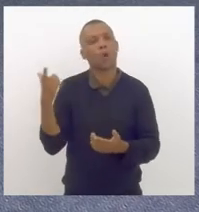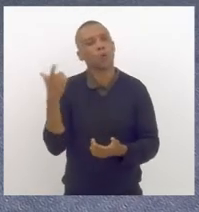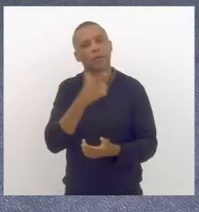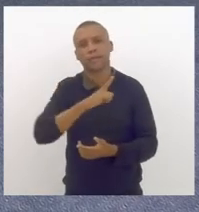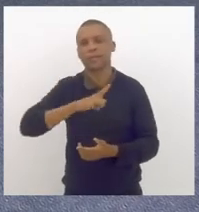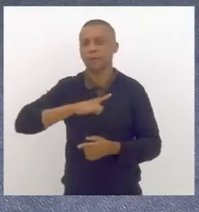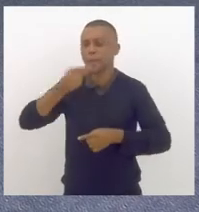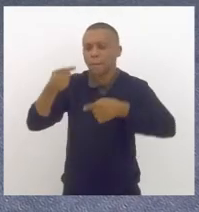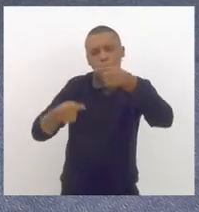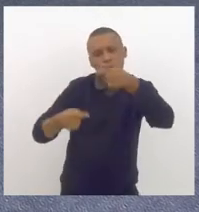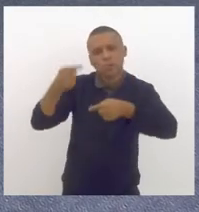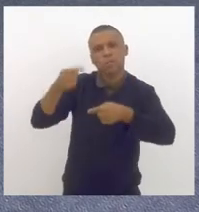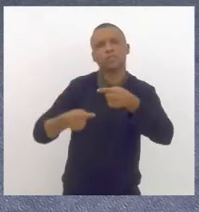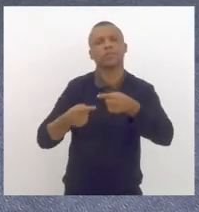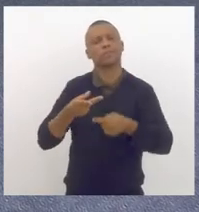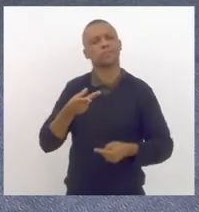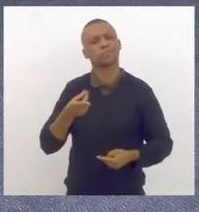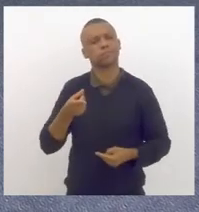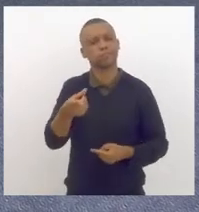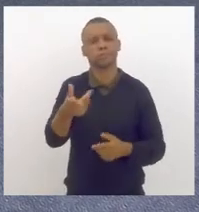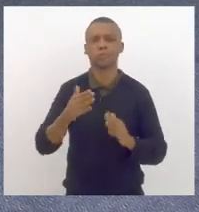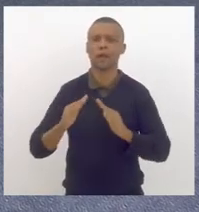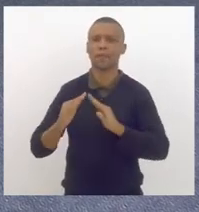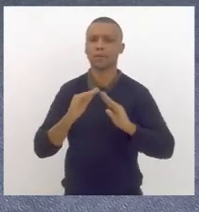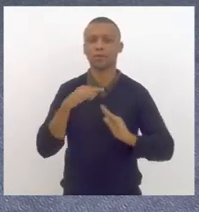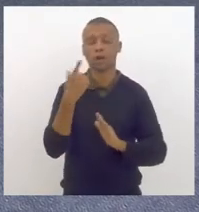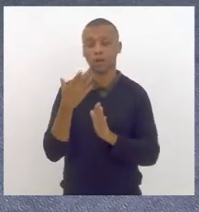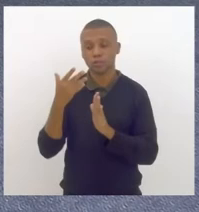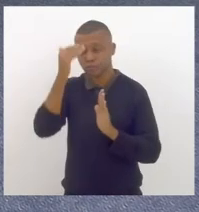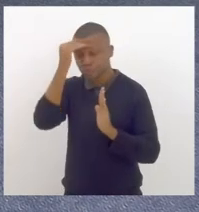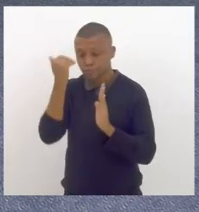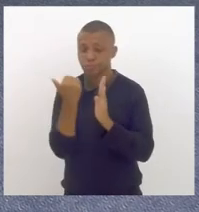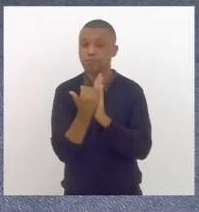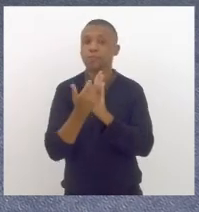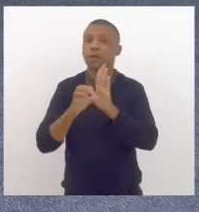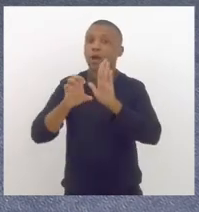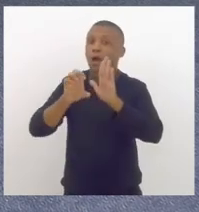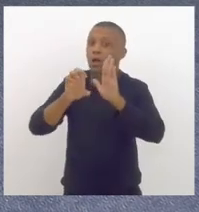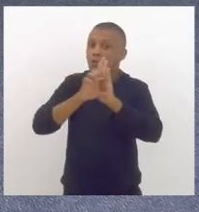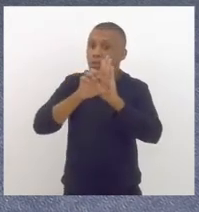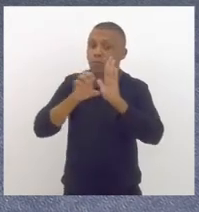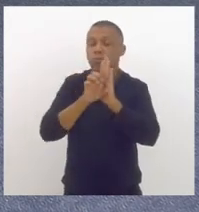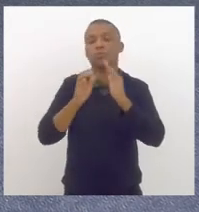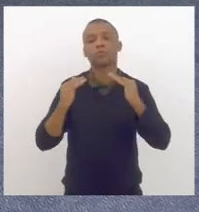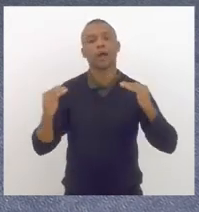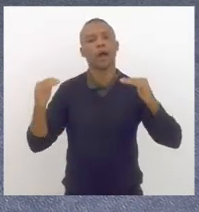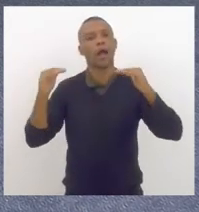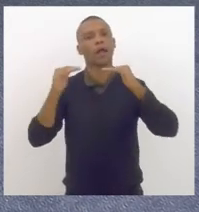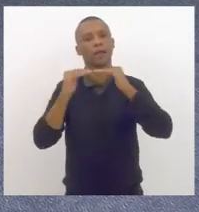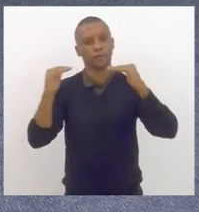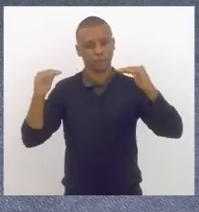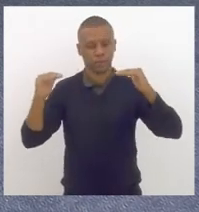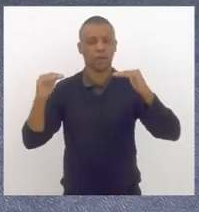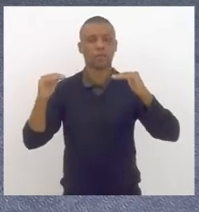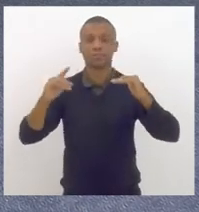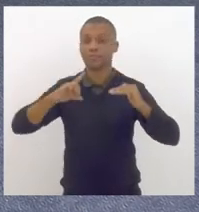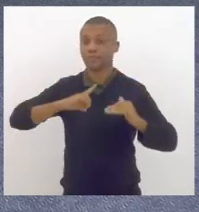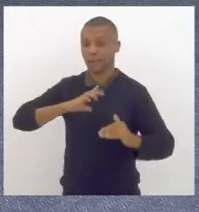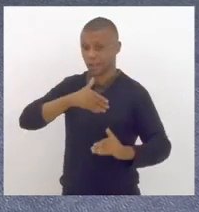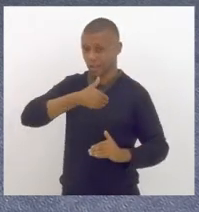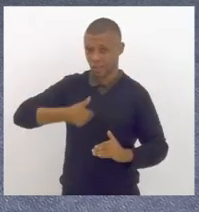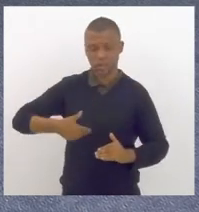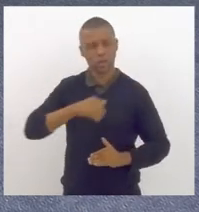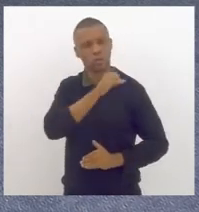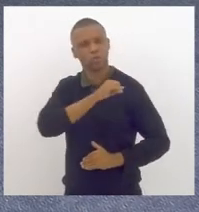de habitação se a gente, cumprindo o que está previsto no Estatuto das Cidades, tiver aqui no Estado do Rio de Janeiro um